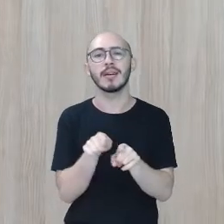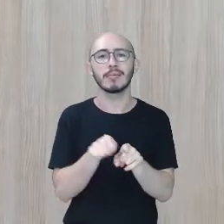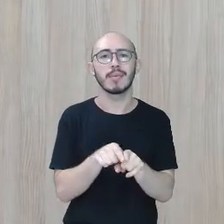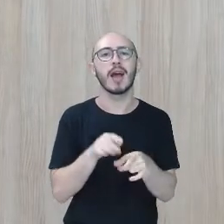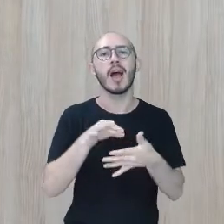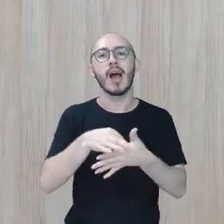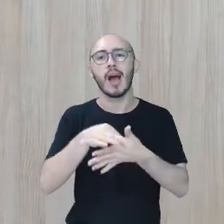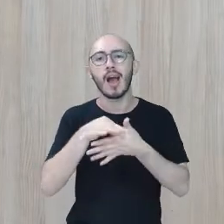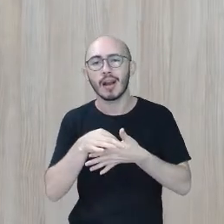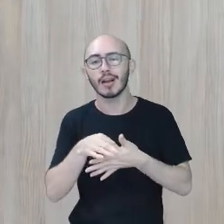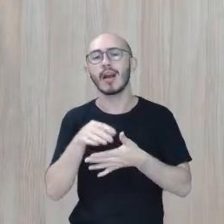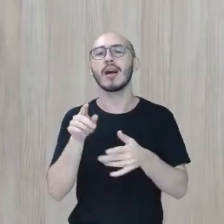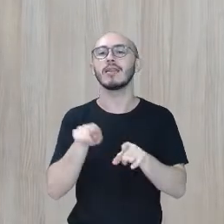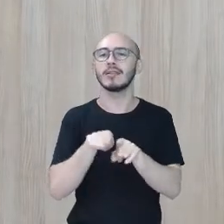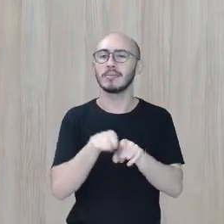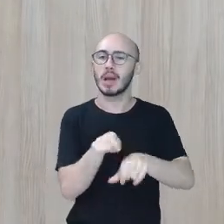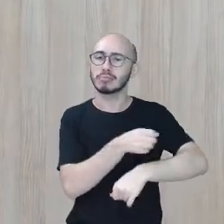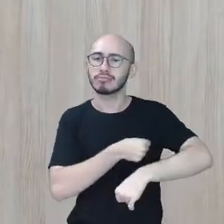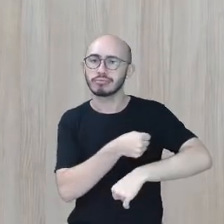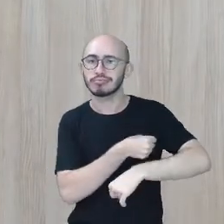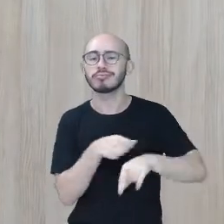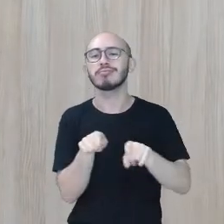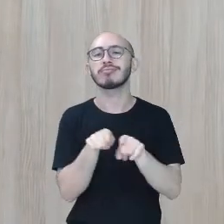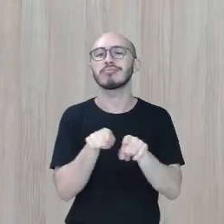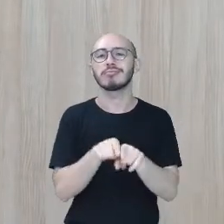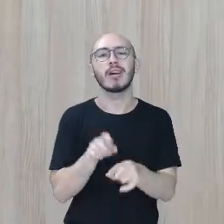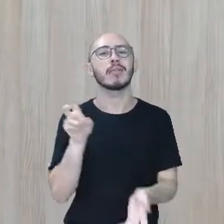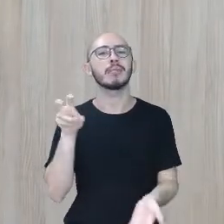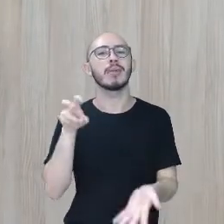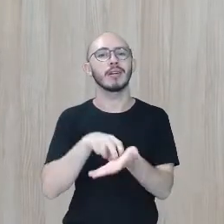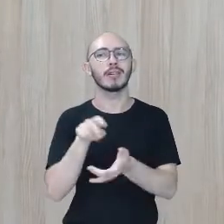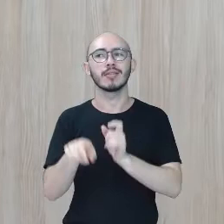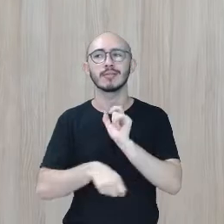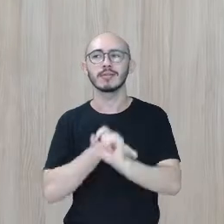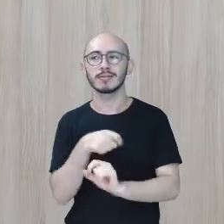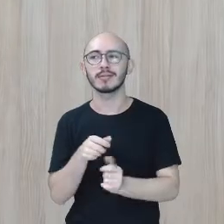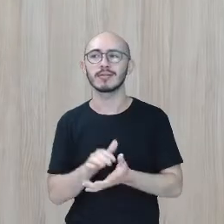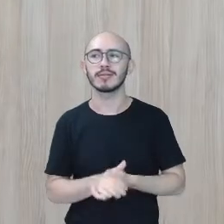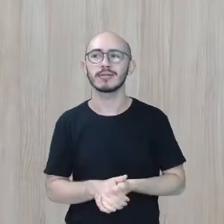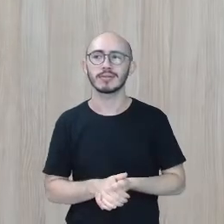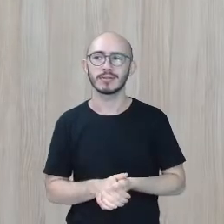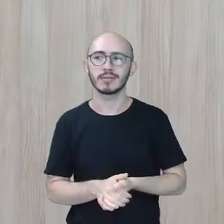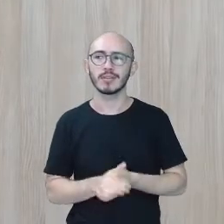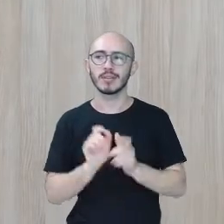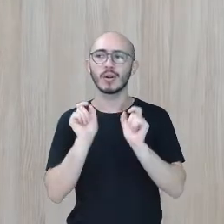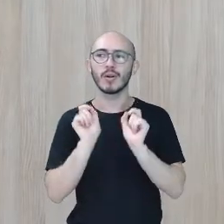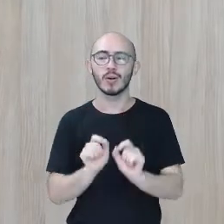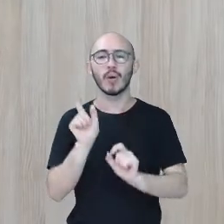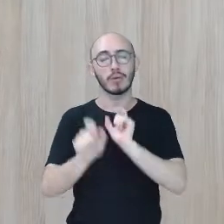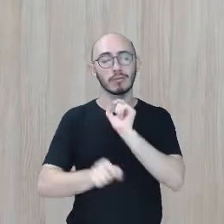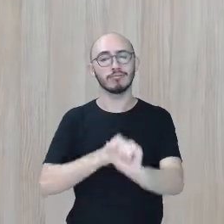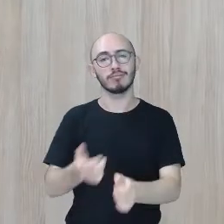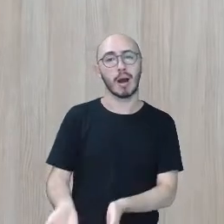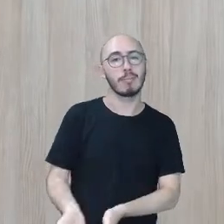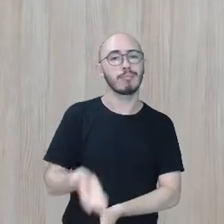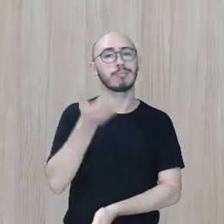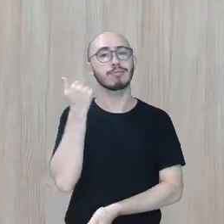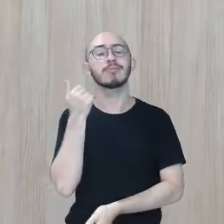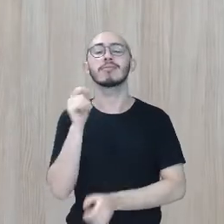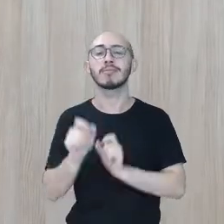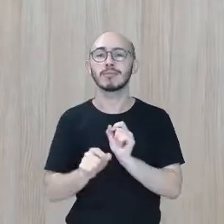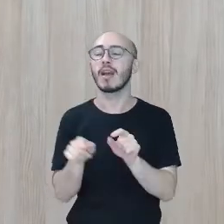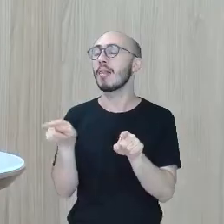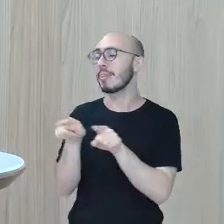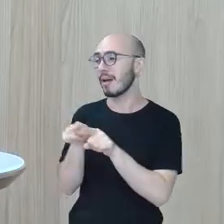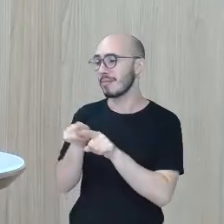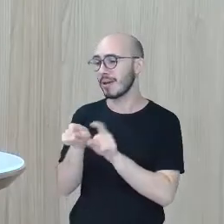carne guisada, né? Então, de manhã... Para bater, como ele diz, né? Bater aquele sarro. Uma fava no mercado